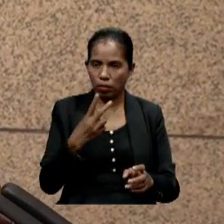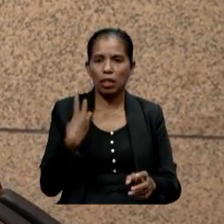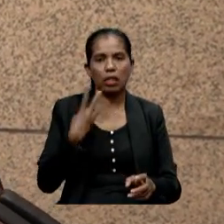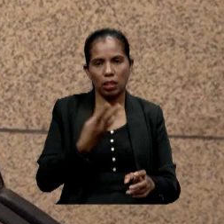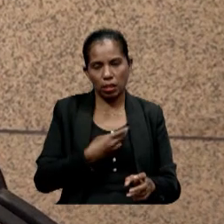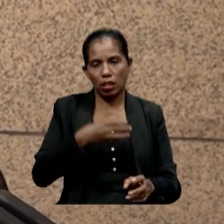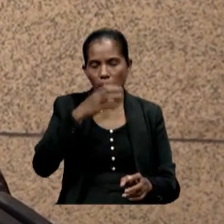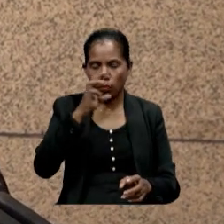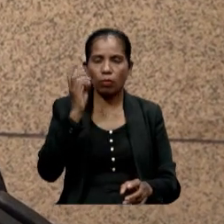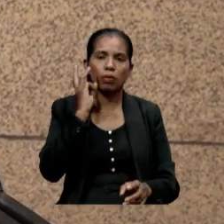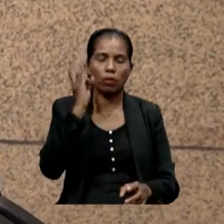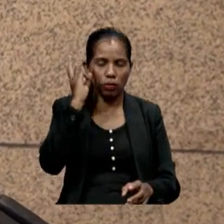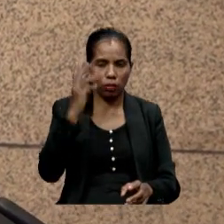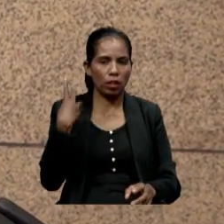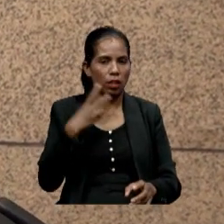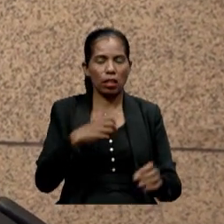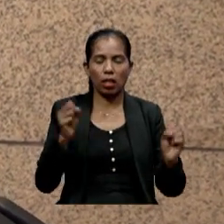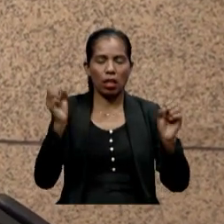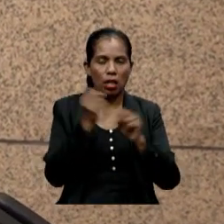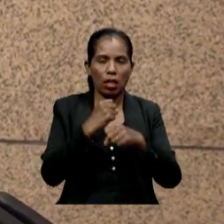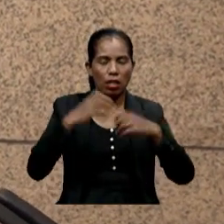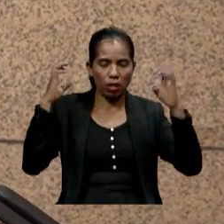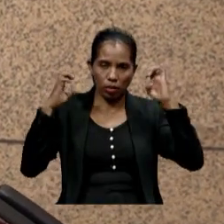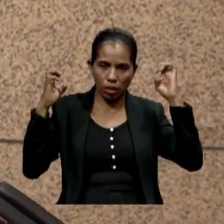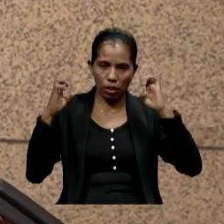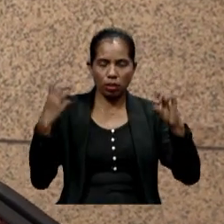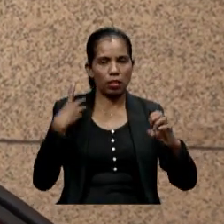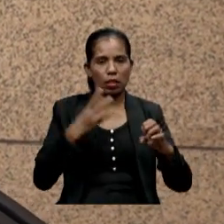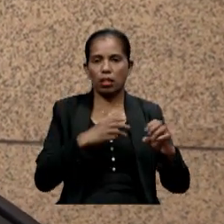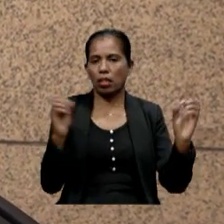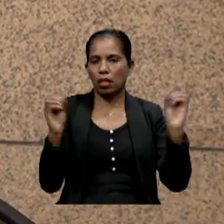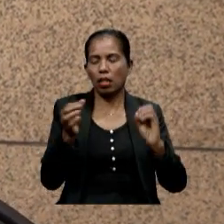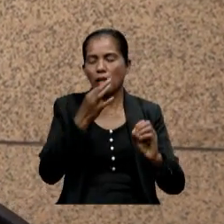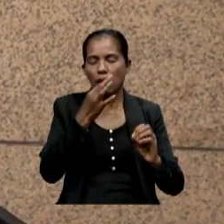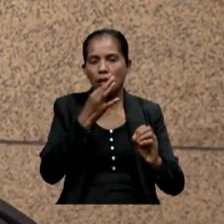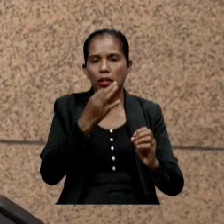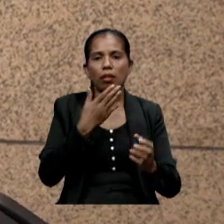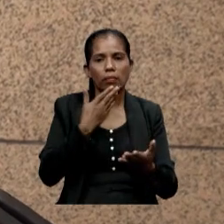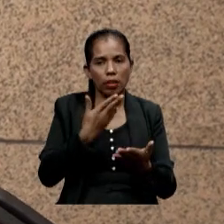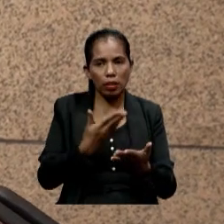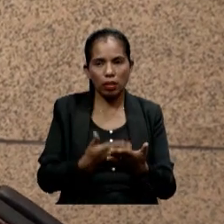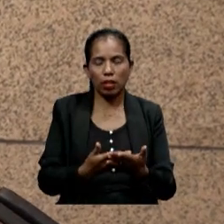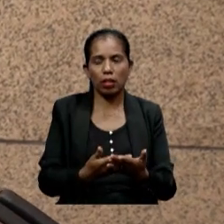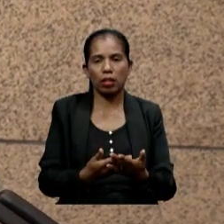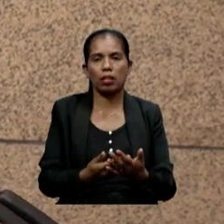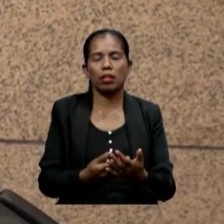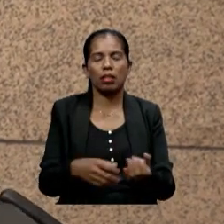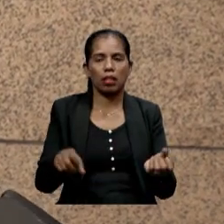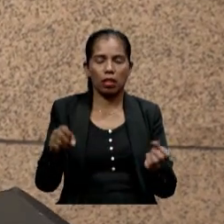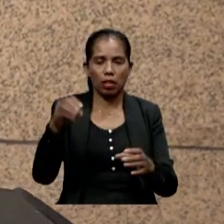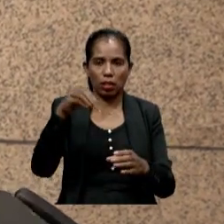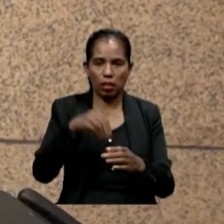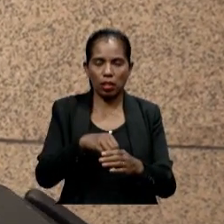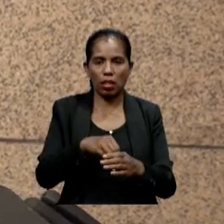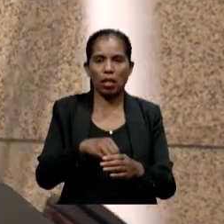hemutua, ita ladung halo exercício, ita ladung hahang na bemaka nutritivo. Então, nia contribui ba moras